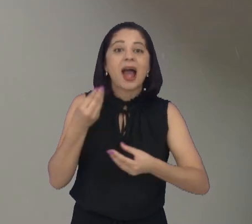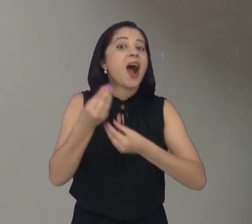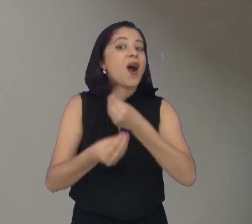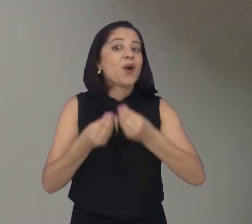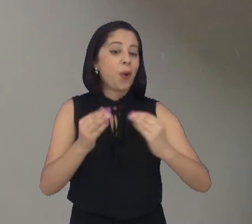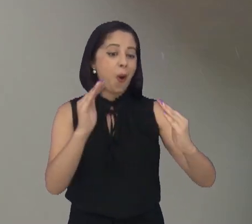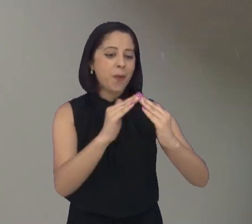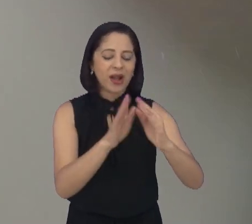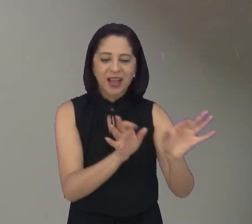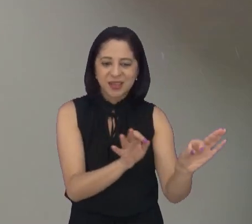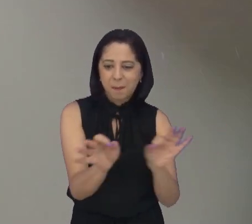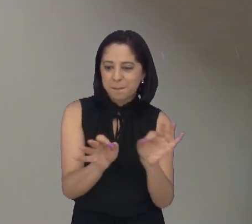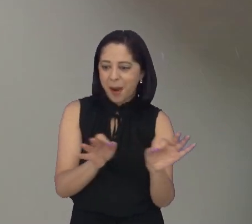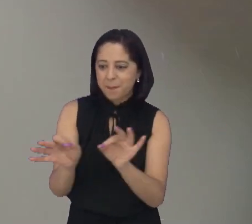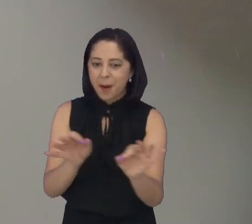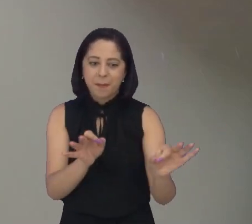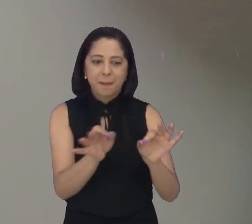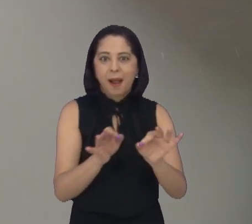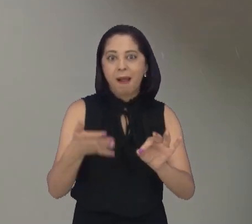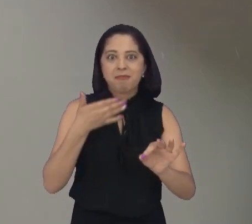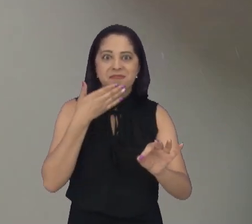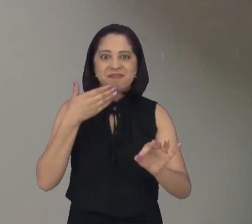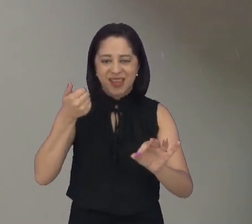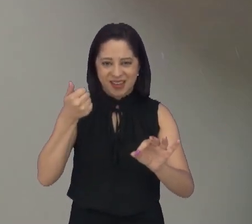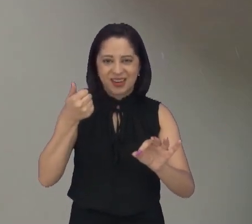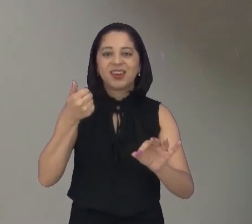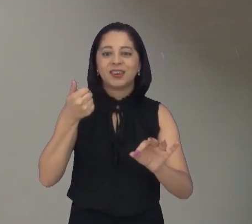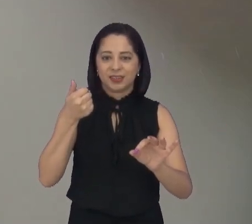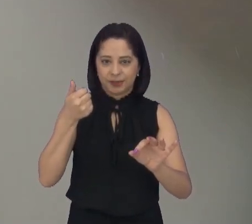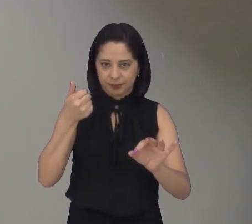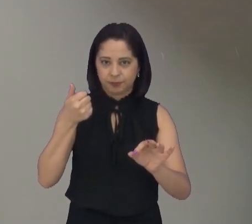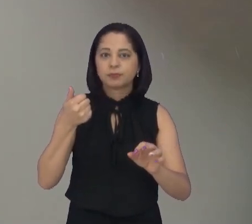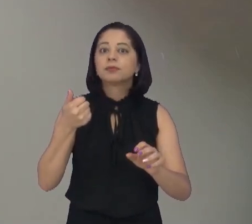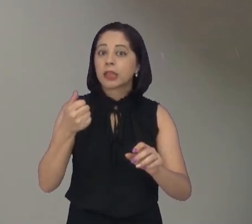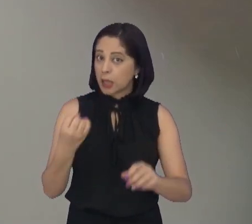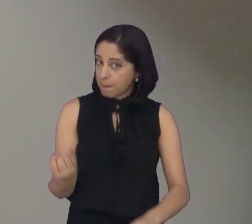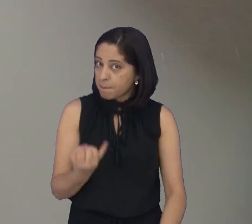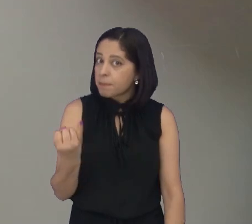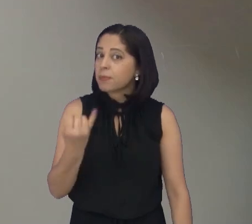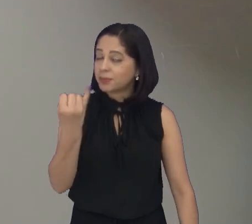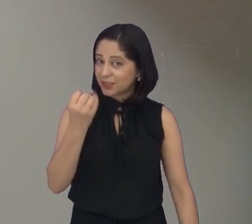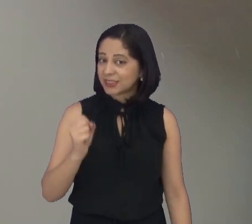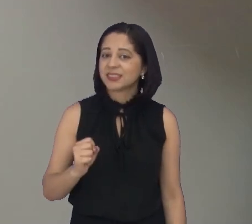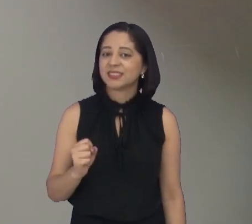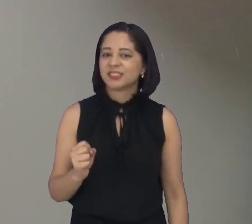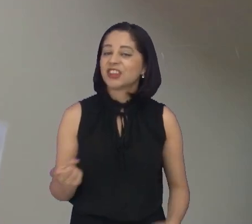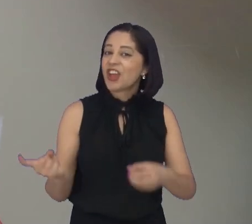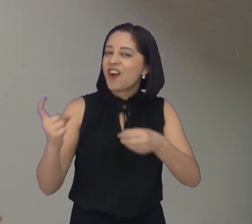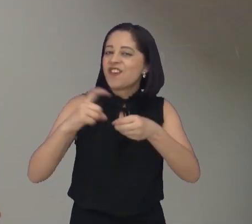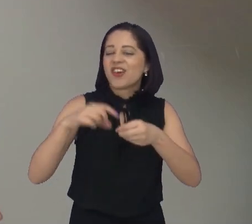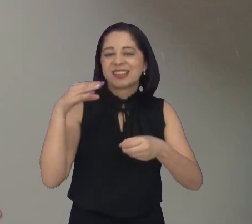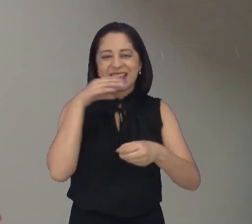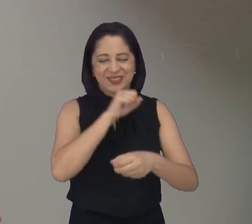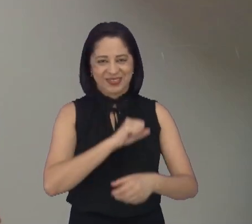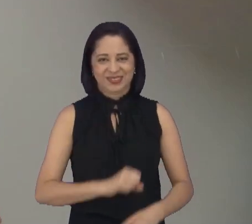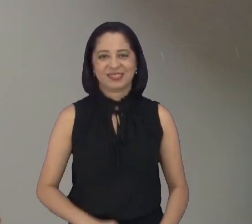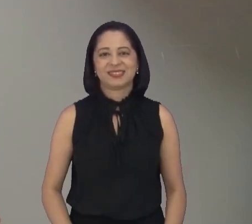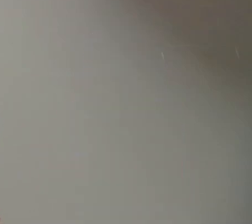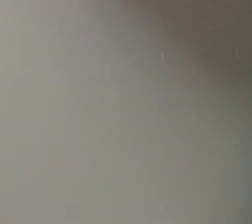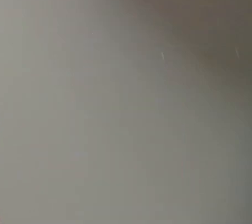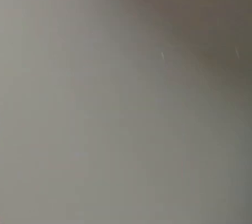como organizar melhor a nossa casa. Importantíssimo, hein? A gente volta já já.